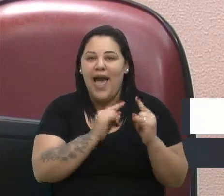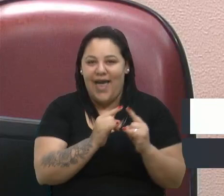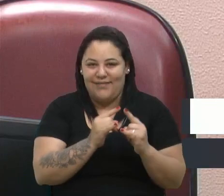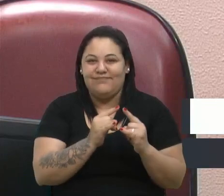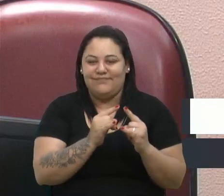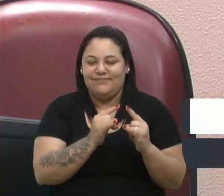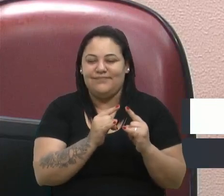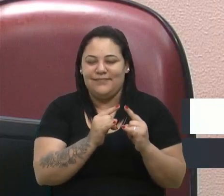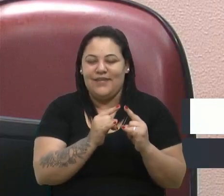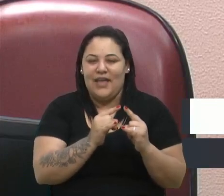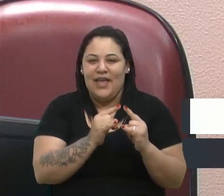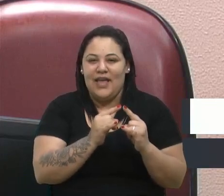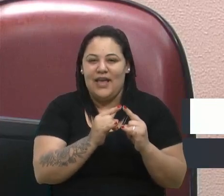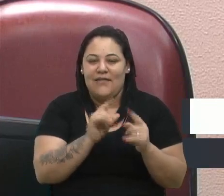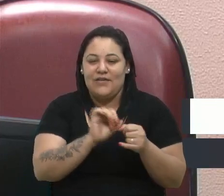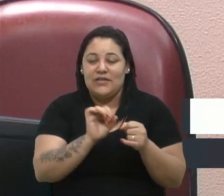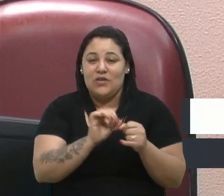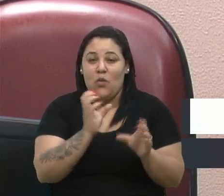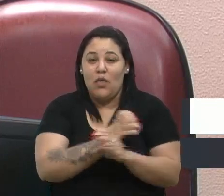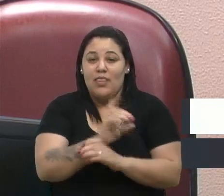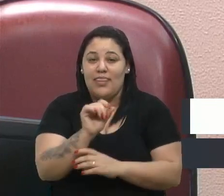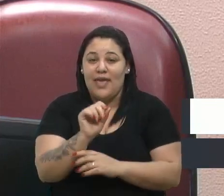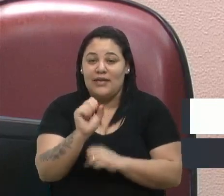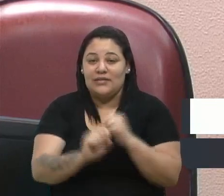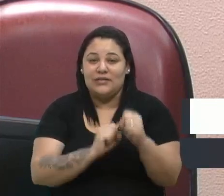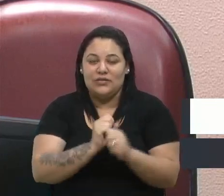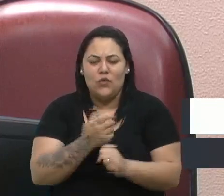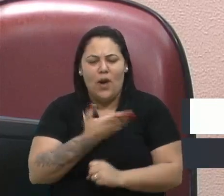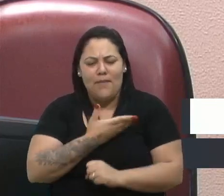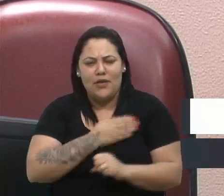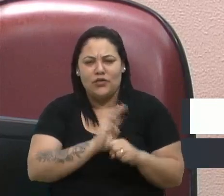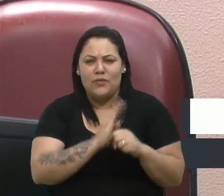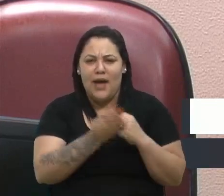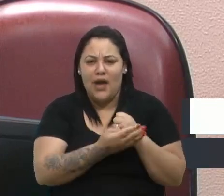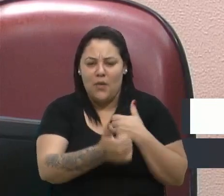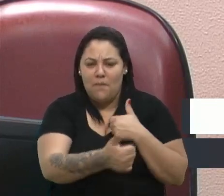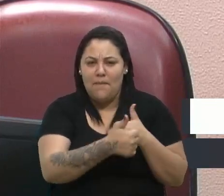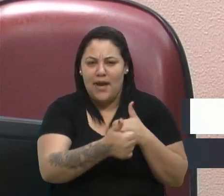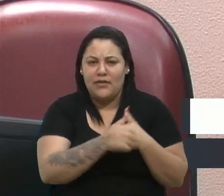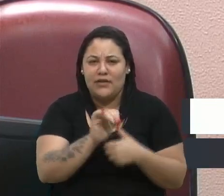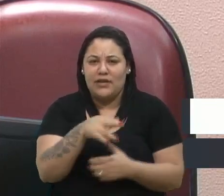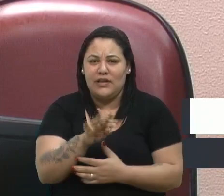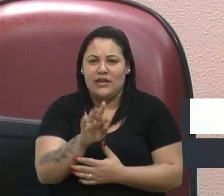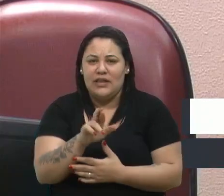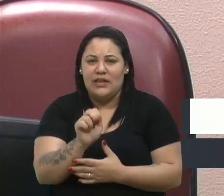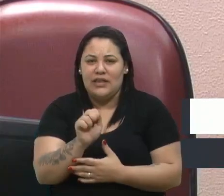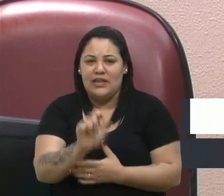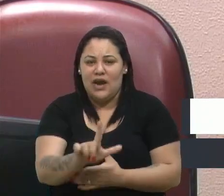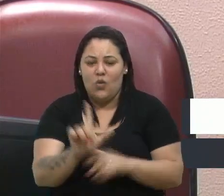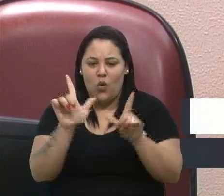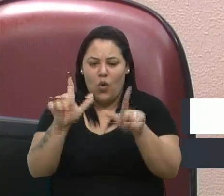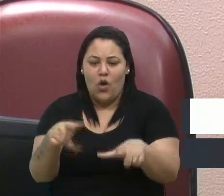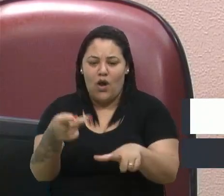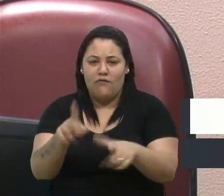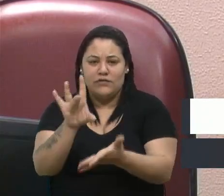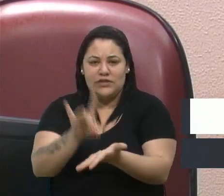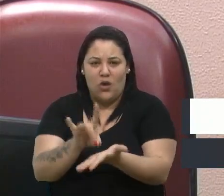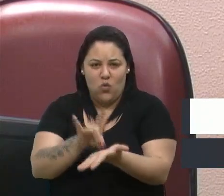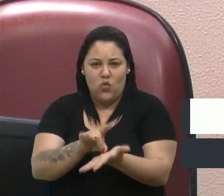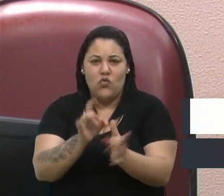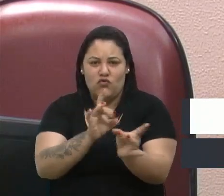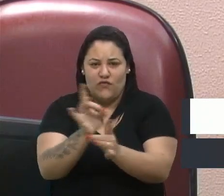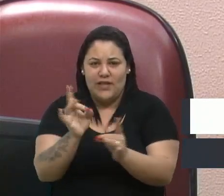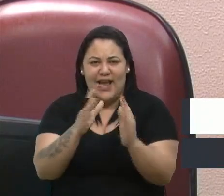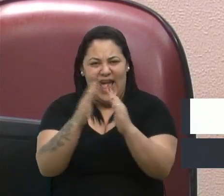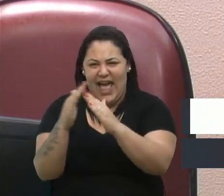Luciano, um amigo também, é do bairro, próximo à Entral, a imobiliária deles, e desejo tudo de melhor,